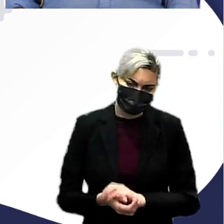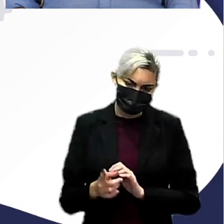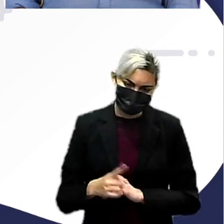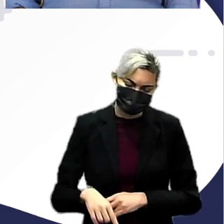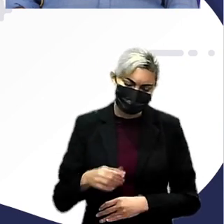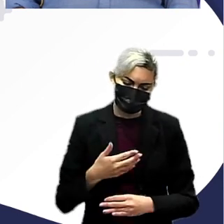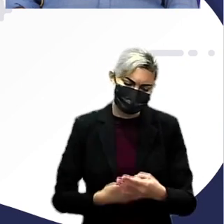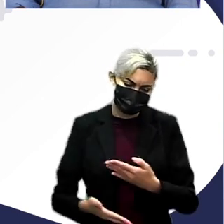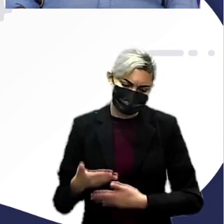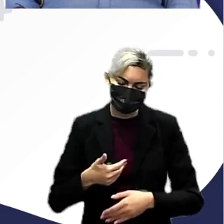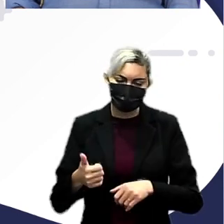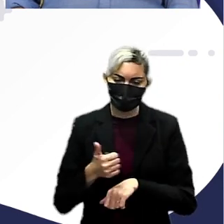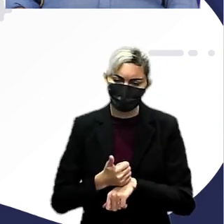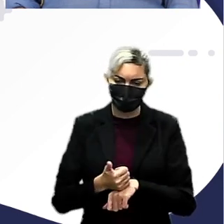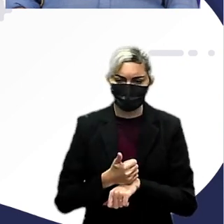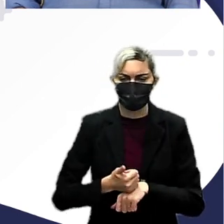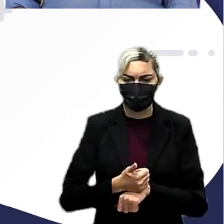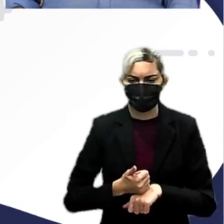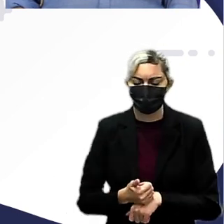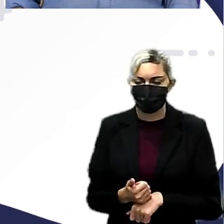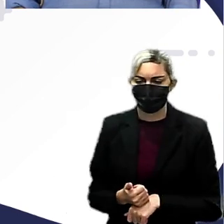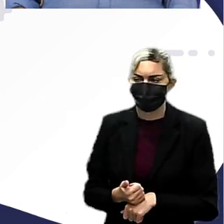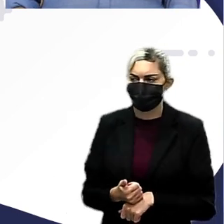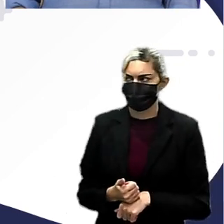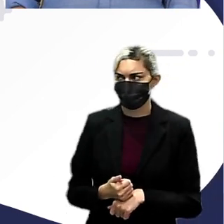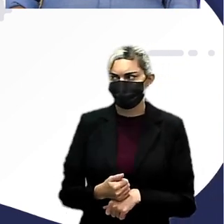nossas relações profissionais. Perfeito?